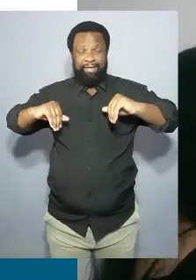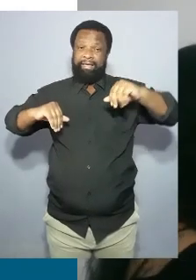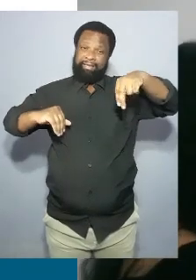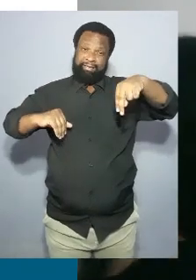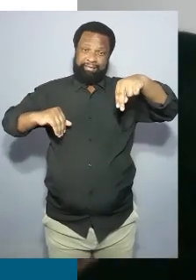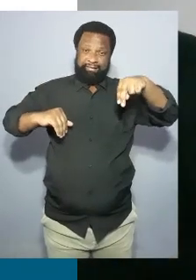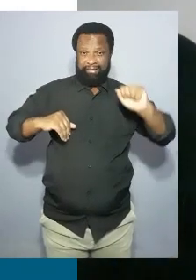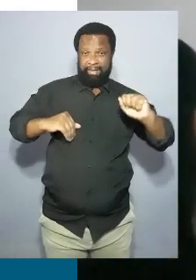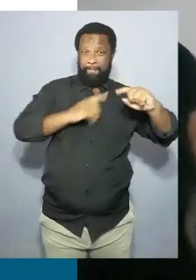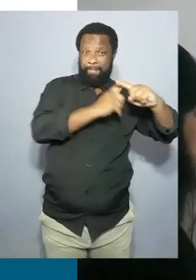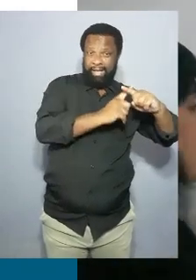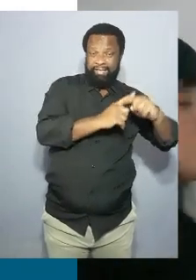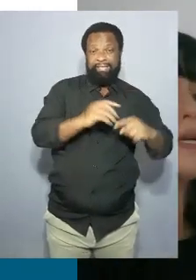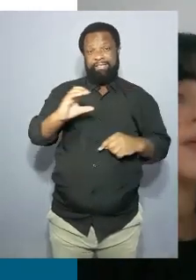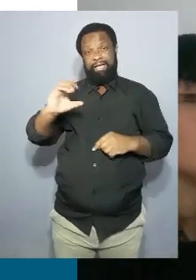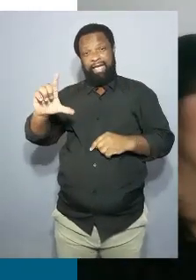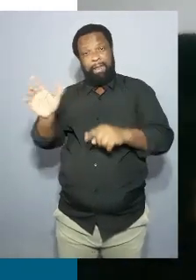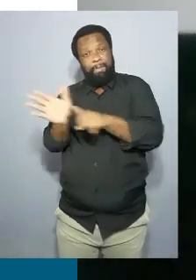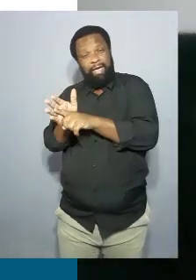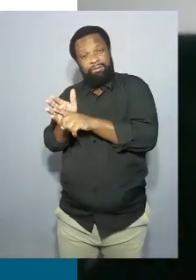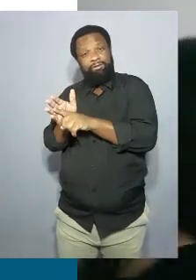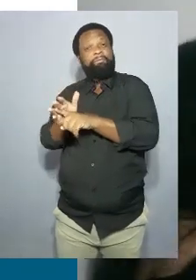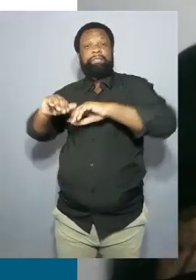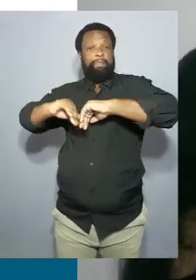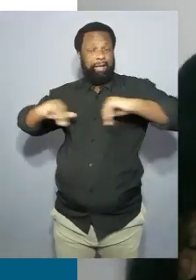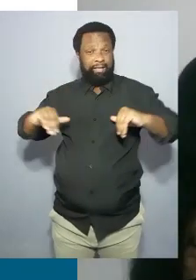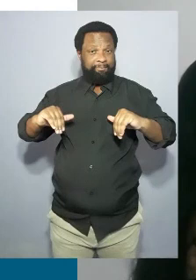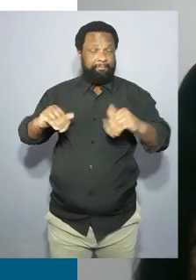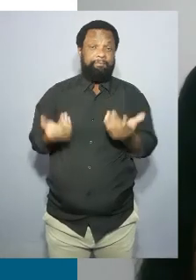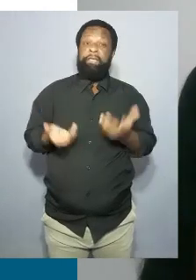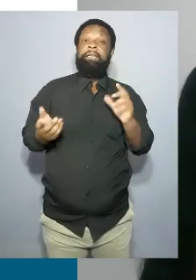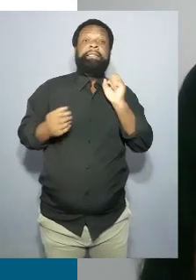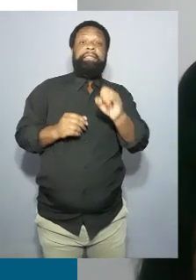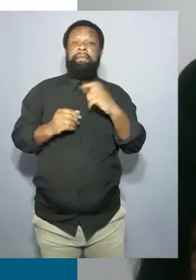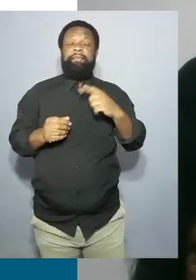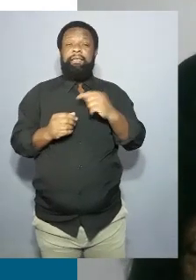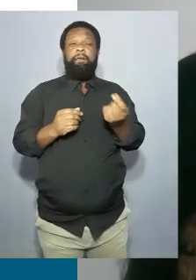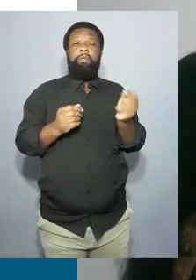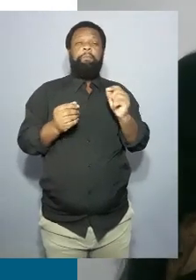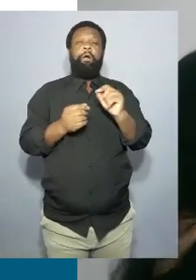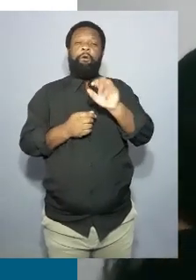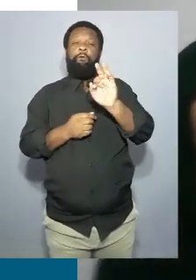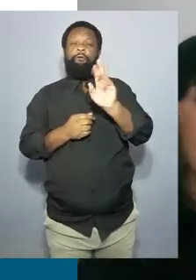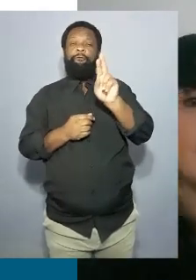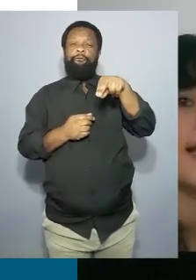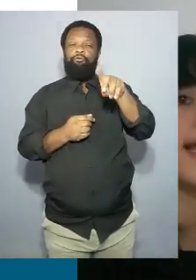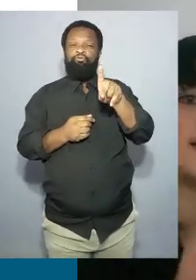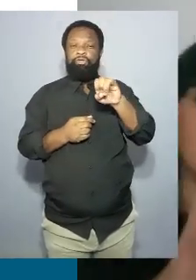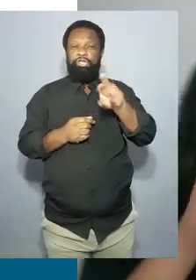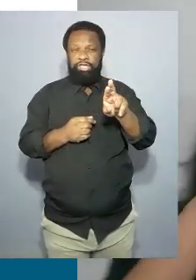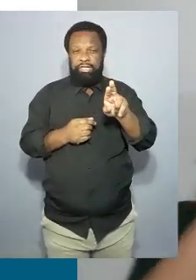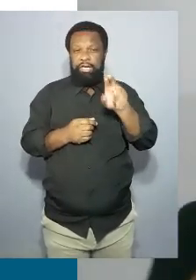água. E essa situação em solução aquosa. Quando a gente consegue fundir um composto iônico, é o que eu falei.